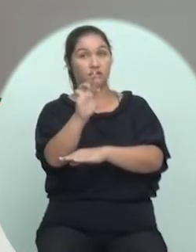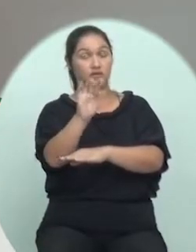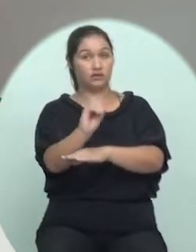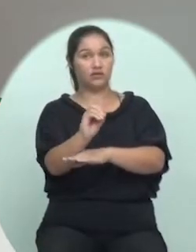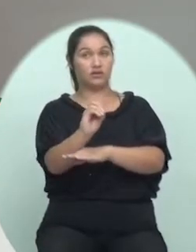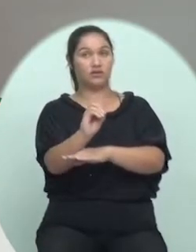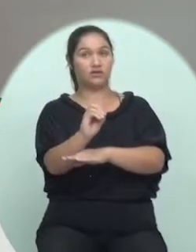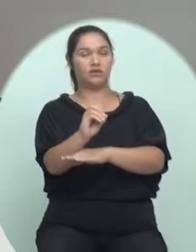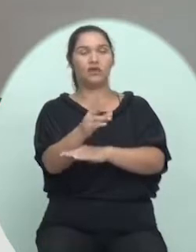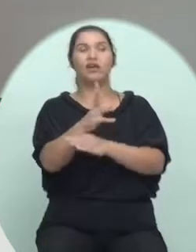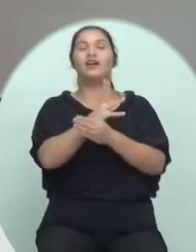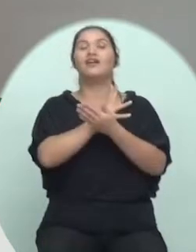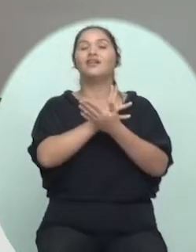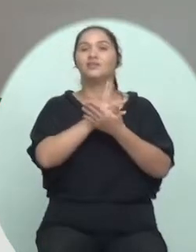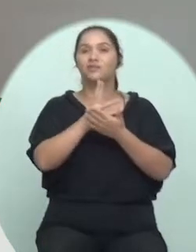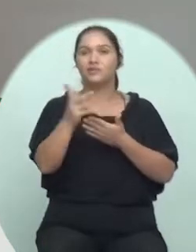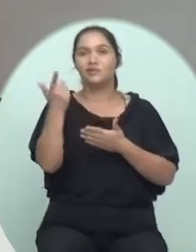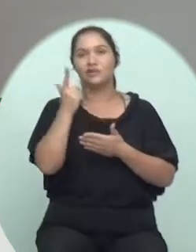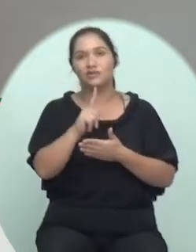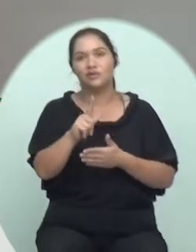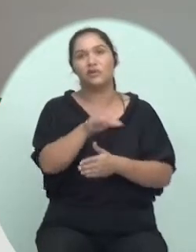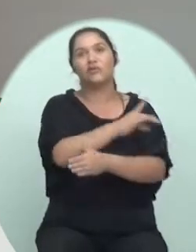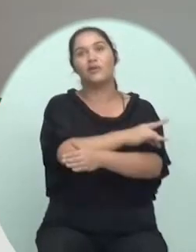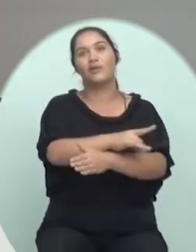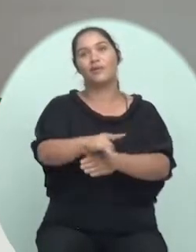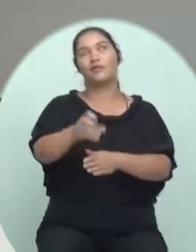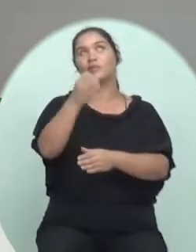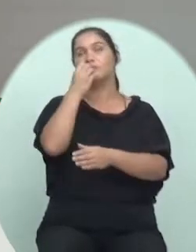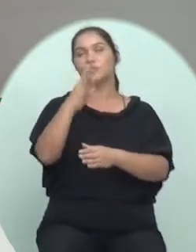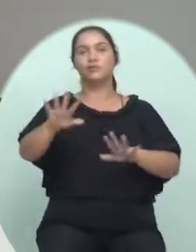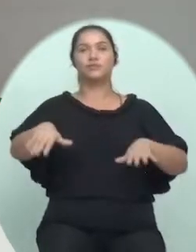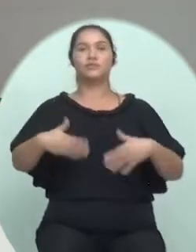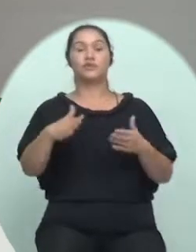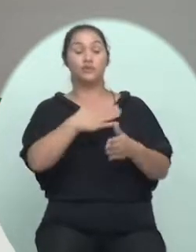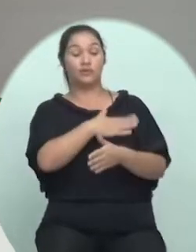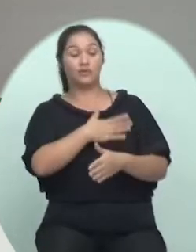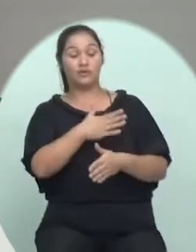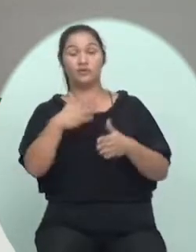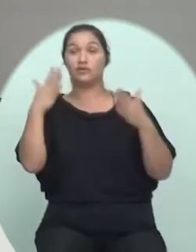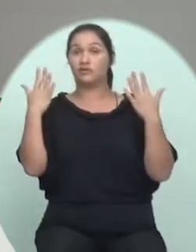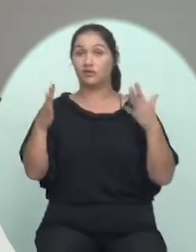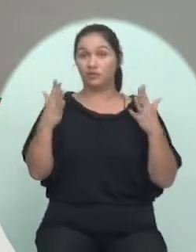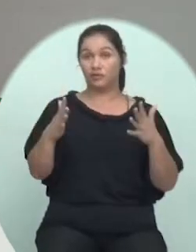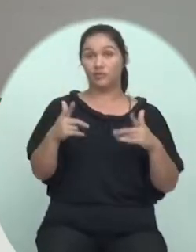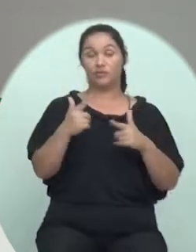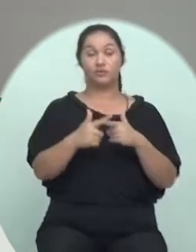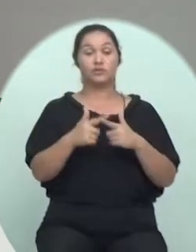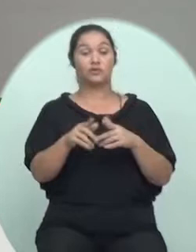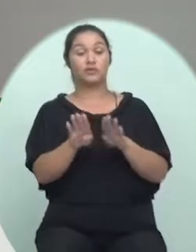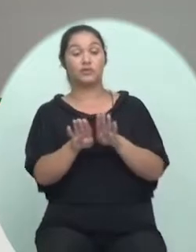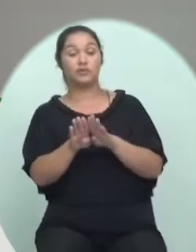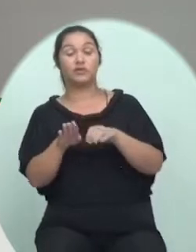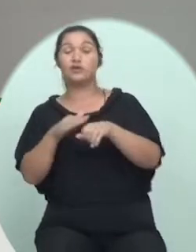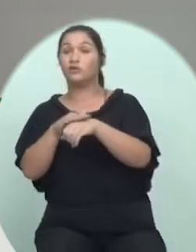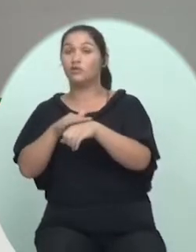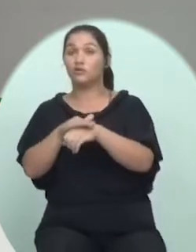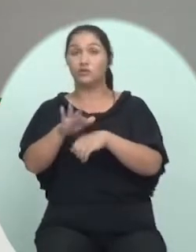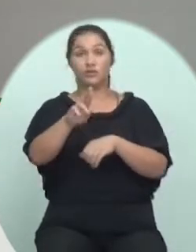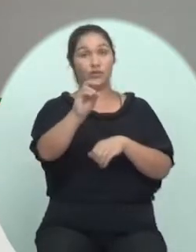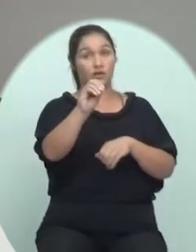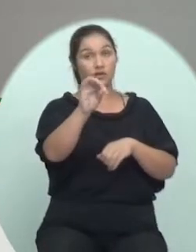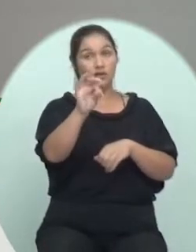agradecer ao município por essas ações e dizer que também está sendo tratado sobre uma rótula na Avenida